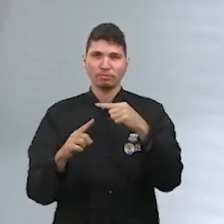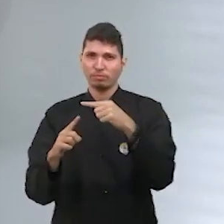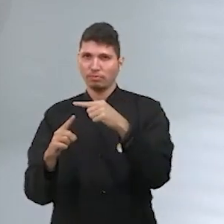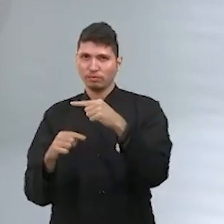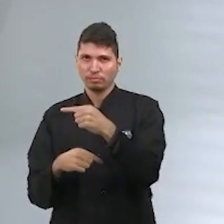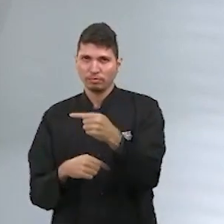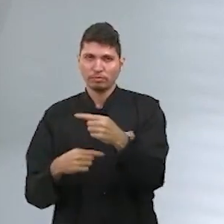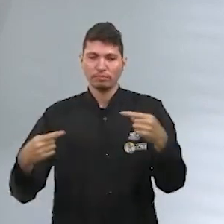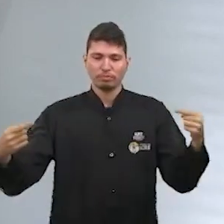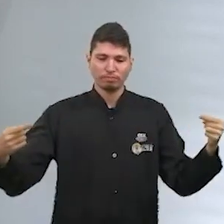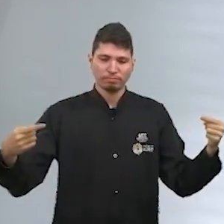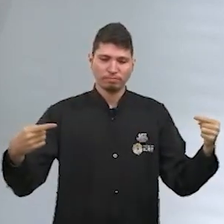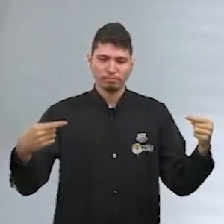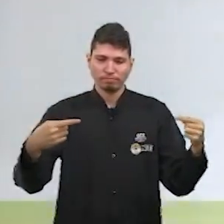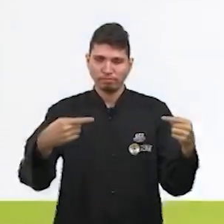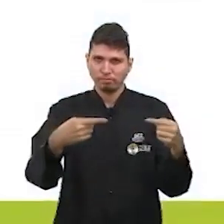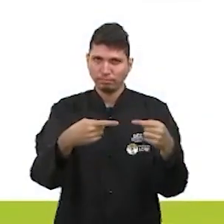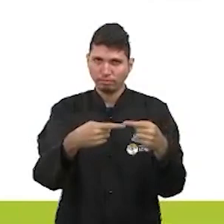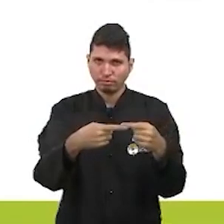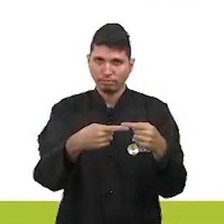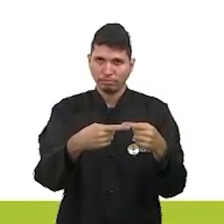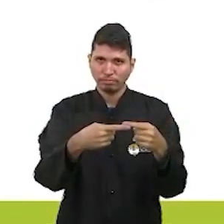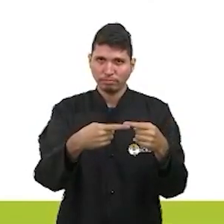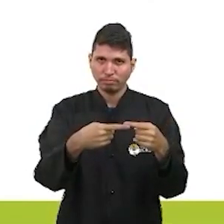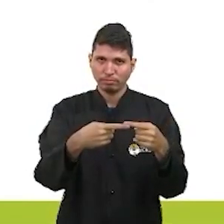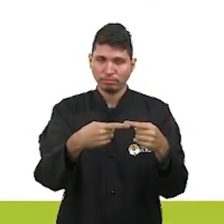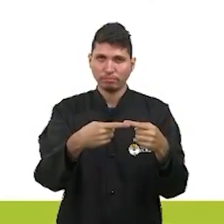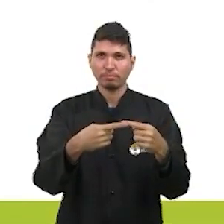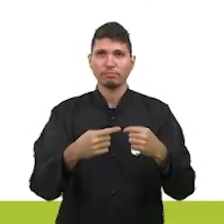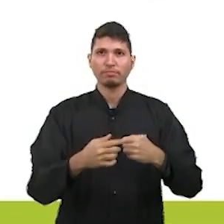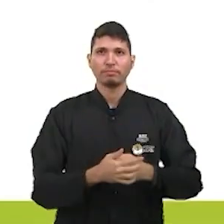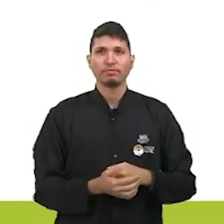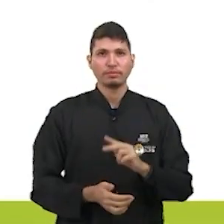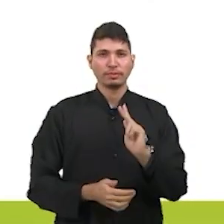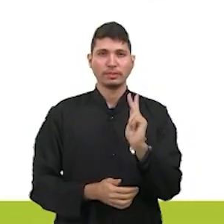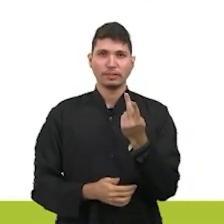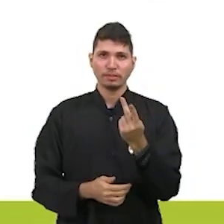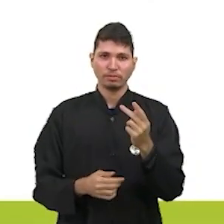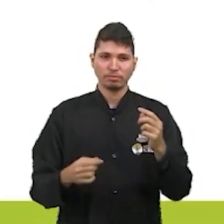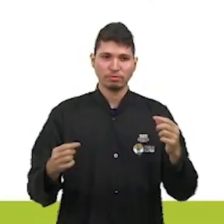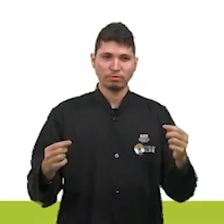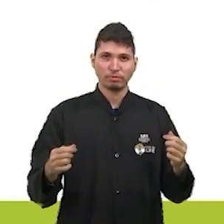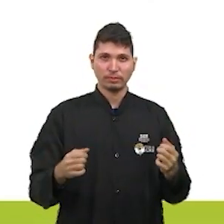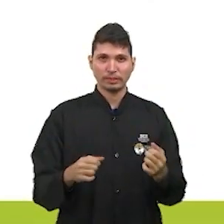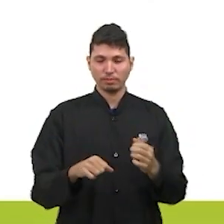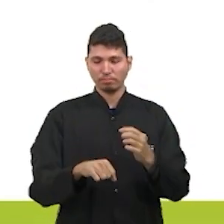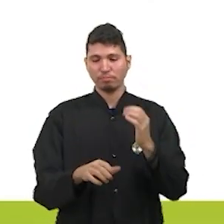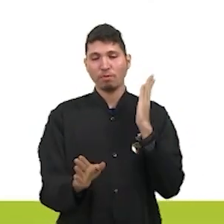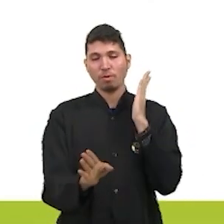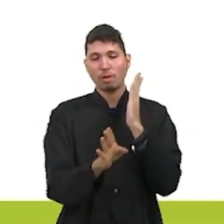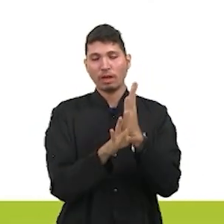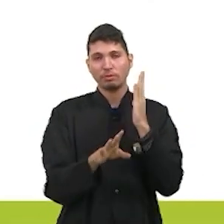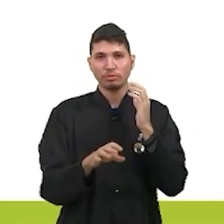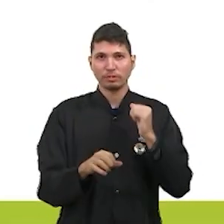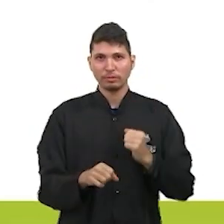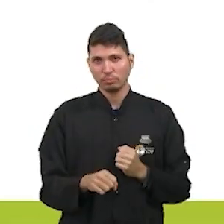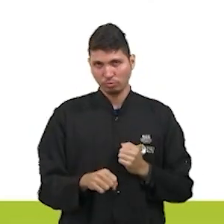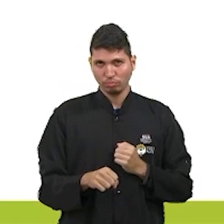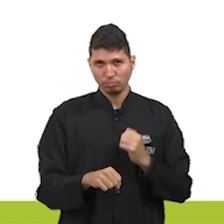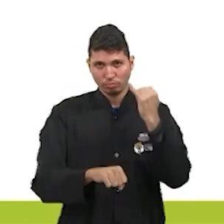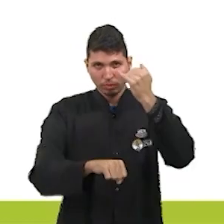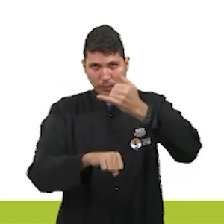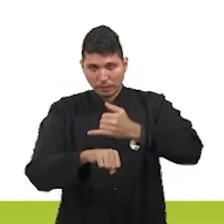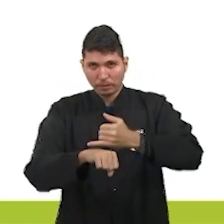positivo com o negativo. Ó, a carga positiva dos hidrogênios é atraída pelos ânions, enquanto a carga negativa